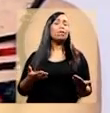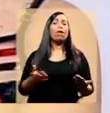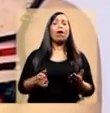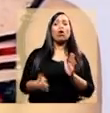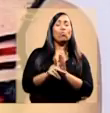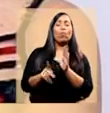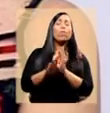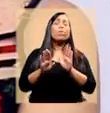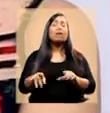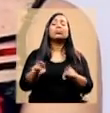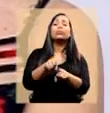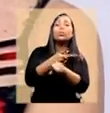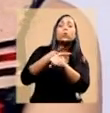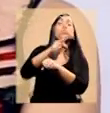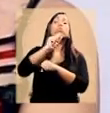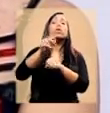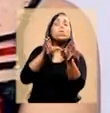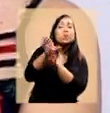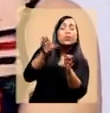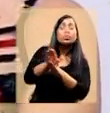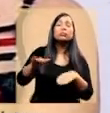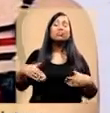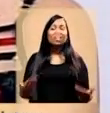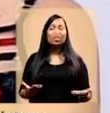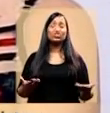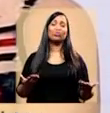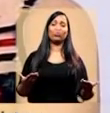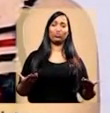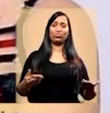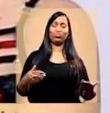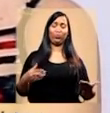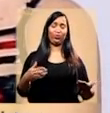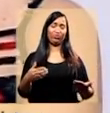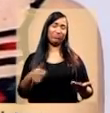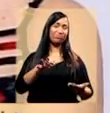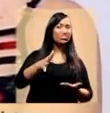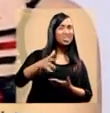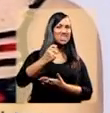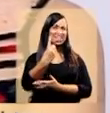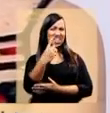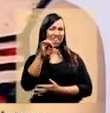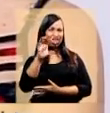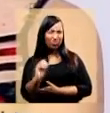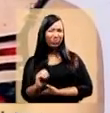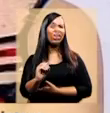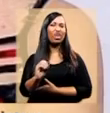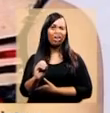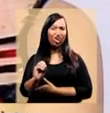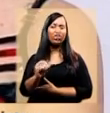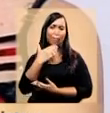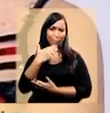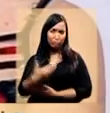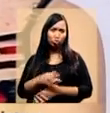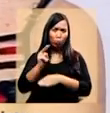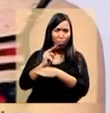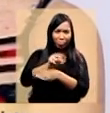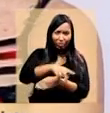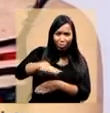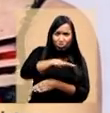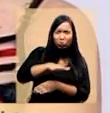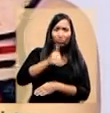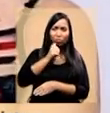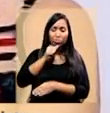para registro policial, mas também em busca de orientação. E são, acho que 190 medidas protetivas, pedidos de